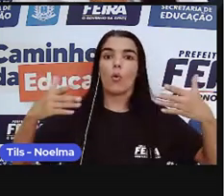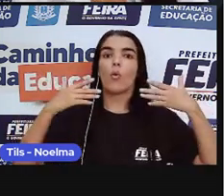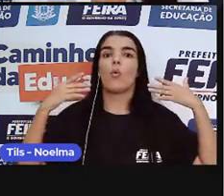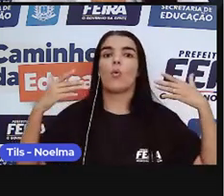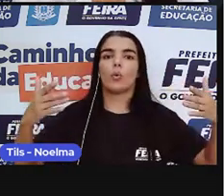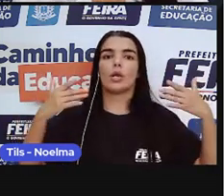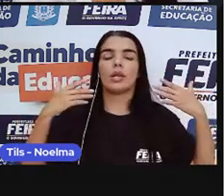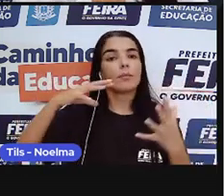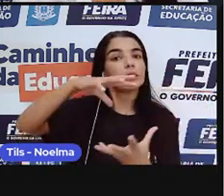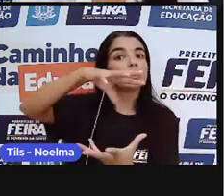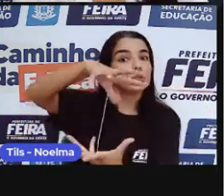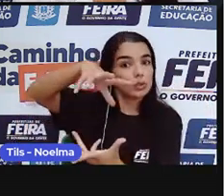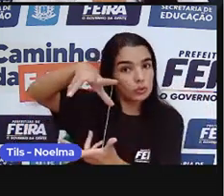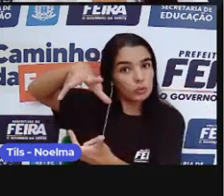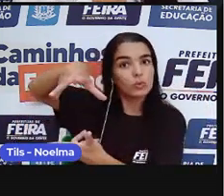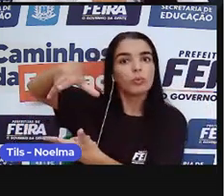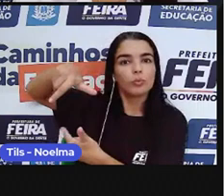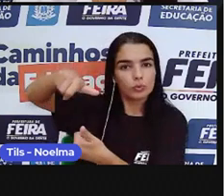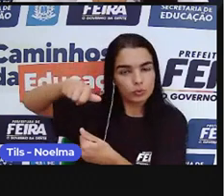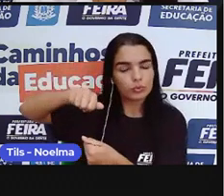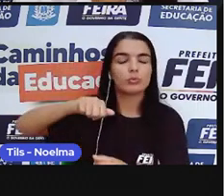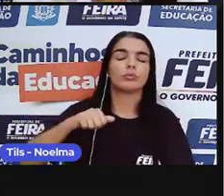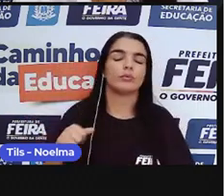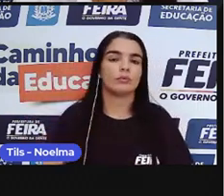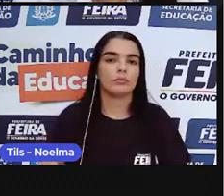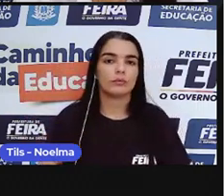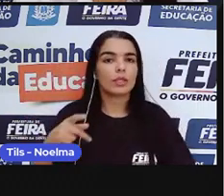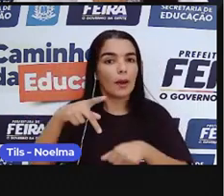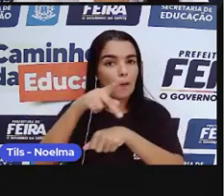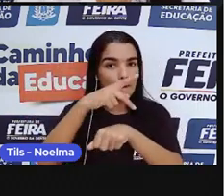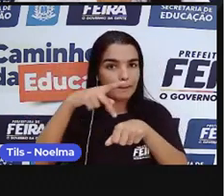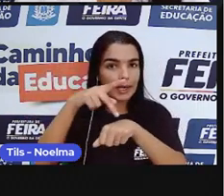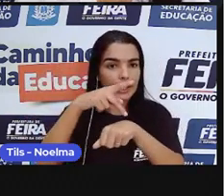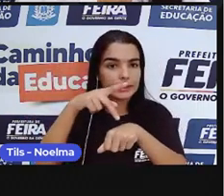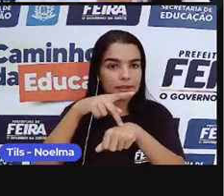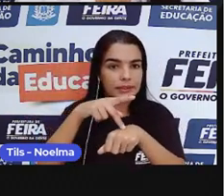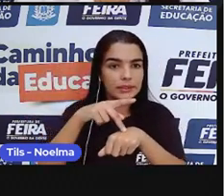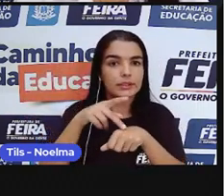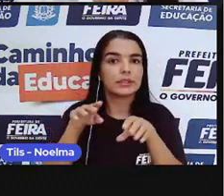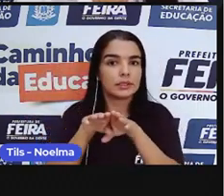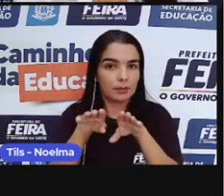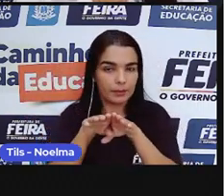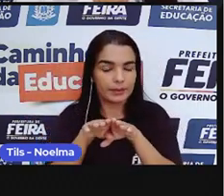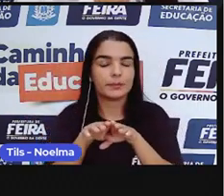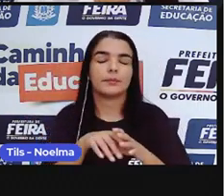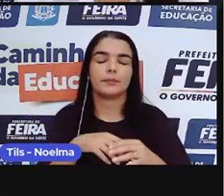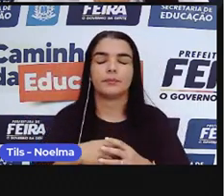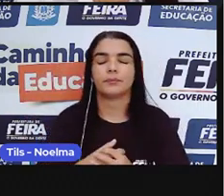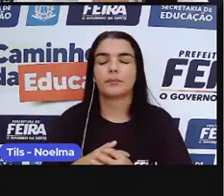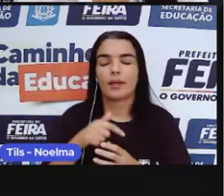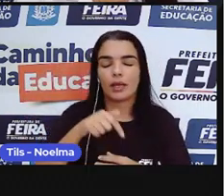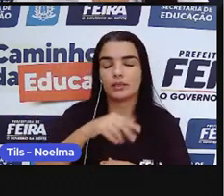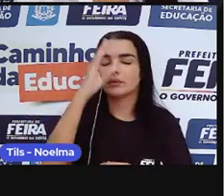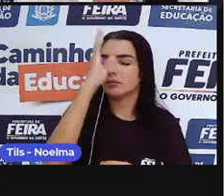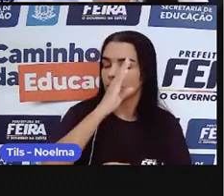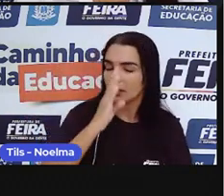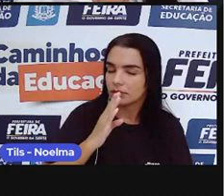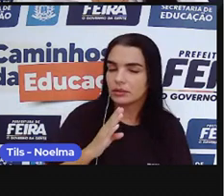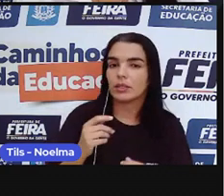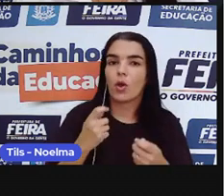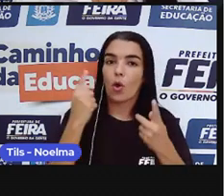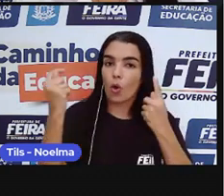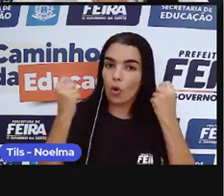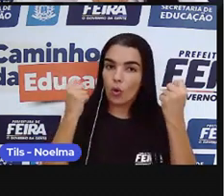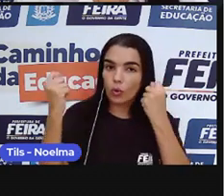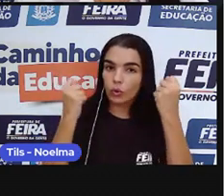temperatura do nosso país, né? Em nível mundial, mas se tratando, se falando de Brasil, ela vai